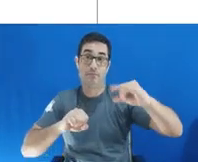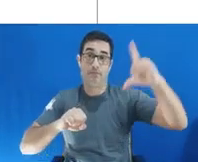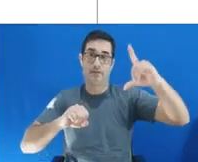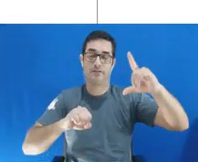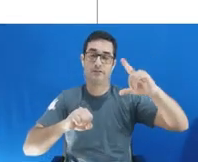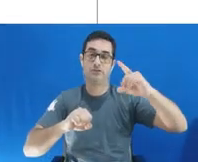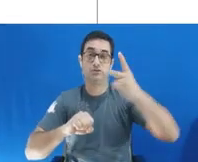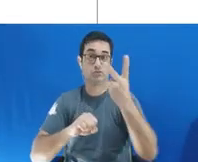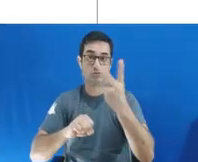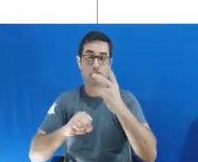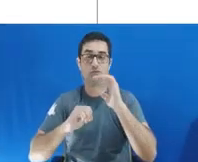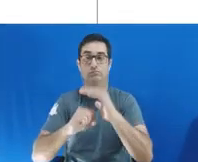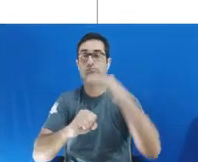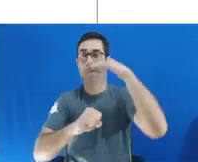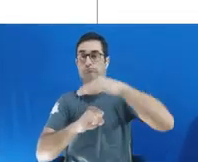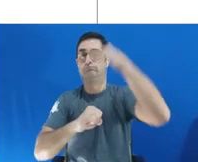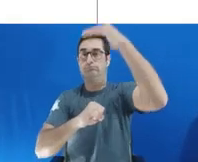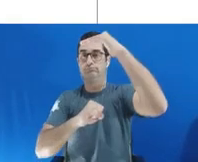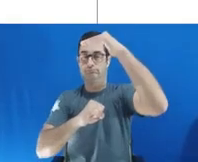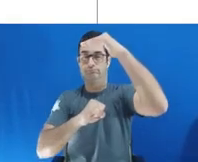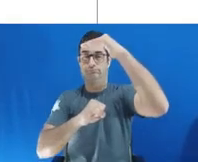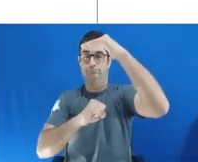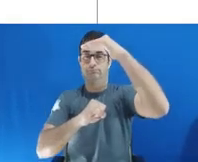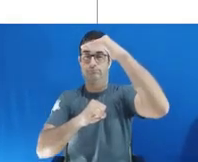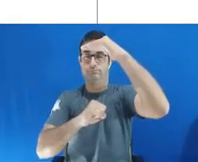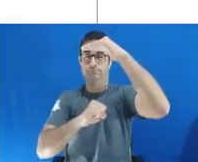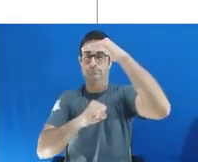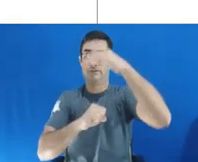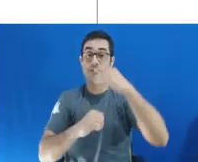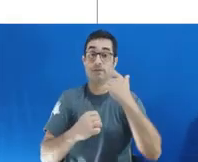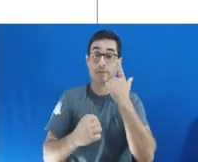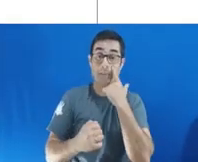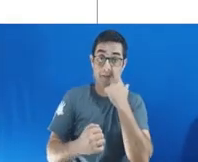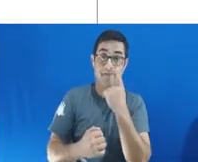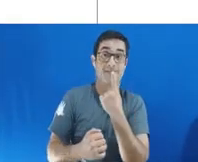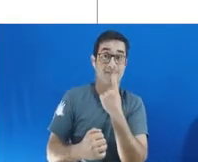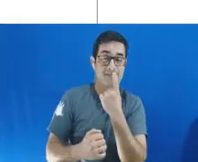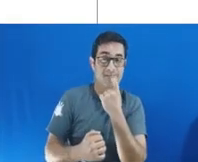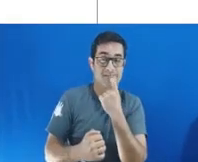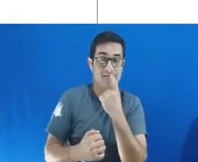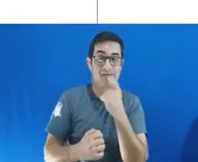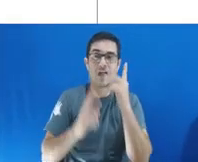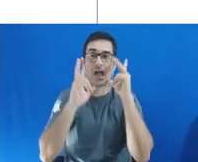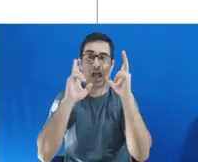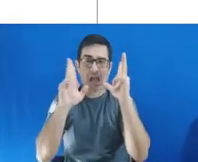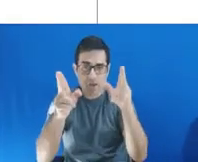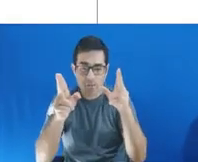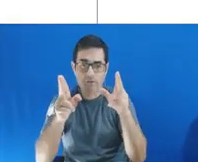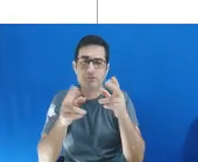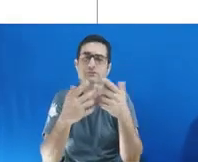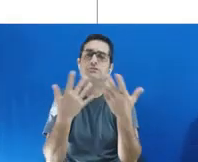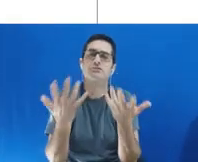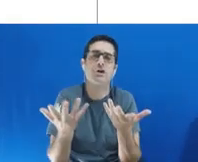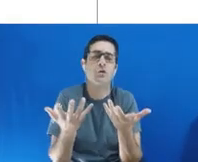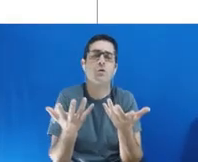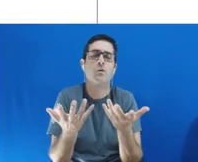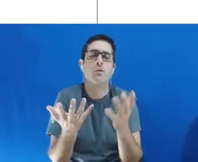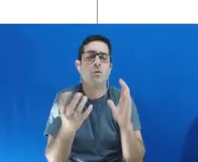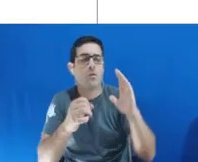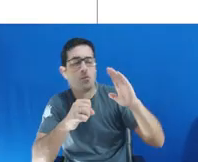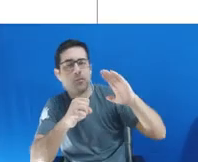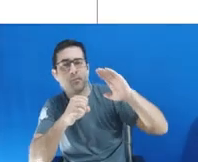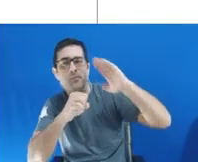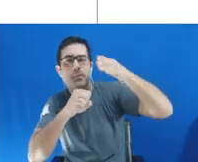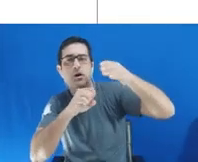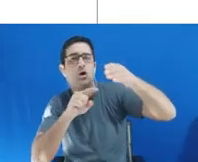segundo nível. Então, podemos dizer que essa parte em vermelho, para eles, que é a blindagem, é igual. Então, o que está